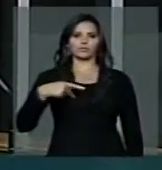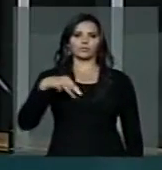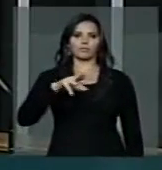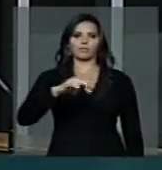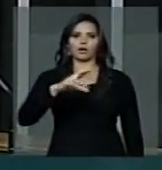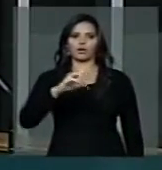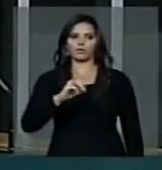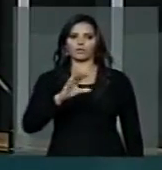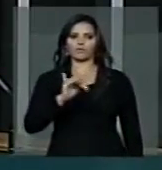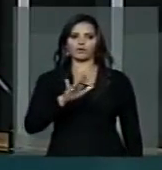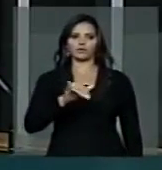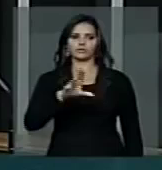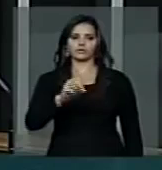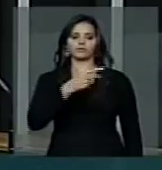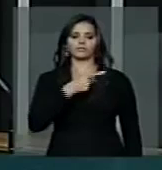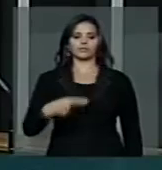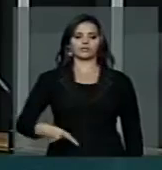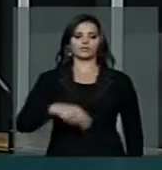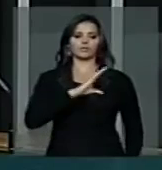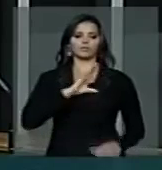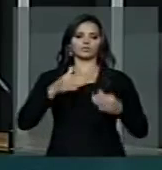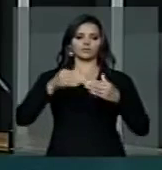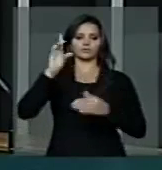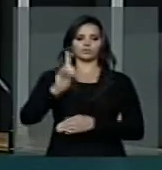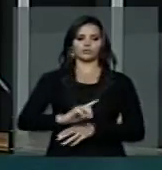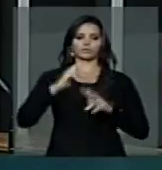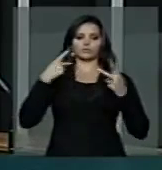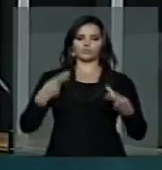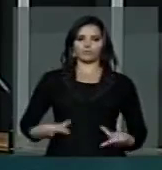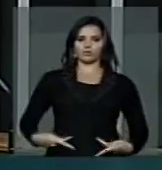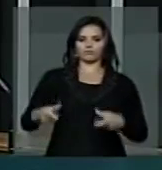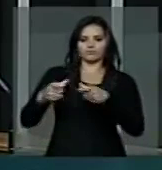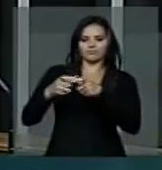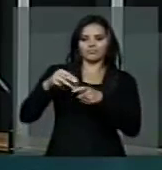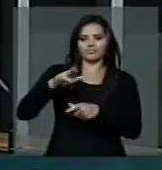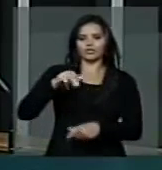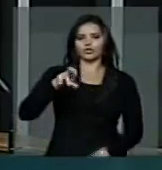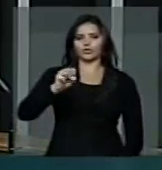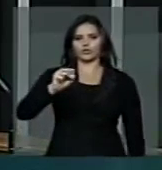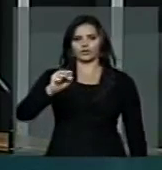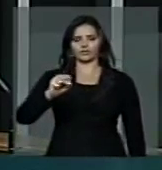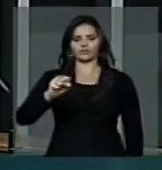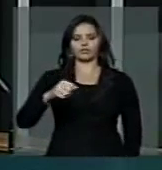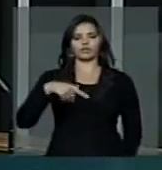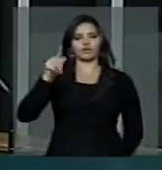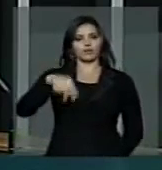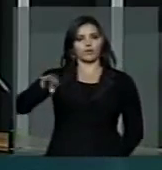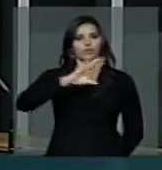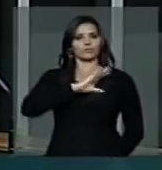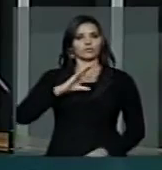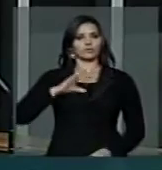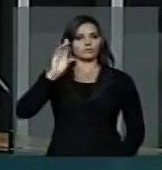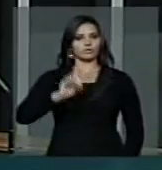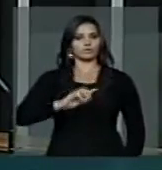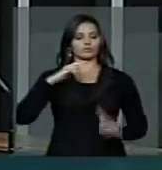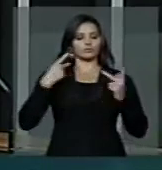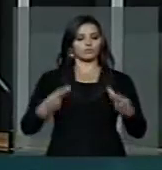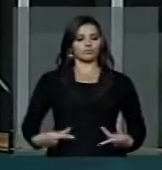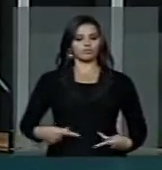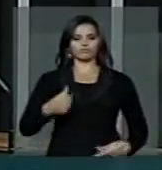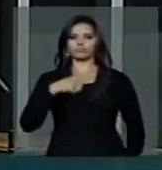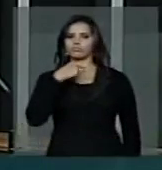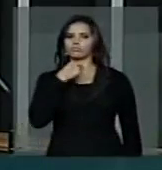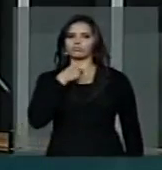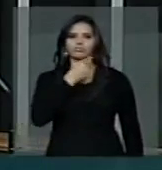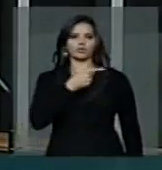como presidente da Comissão de Direitos Humanos e Minorias. Uma comissão de direitos humanos e minorias não pode ser presidida